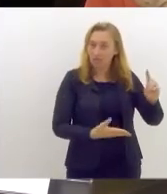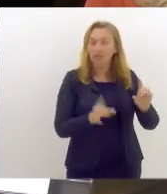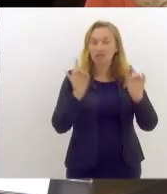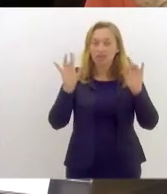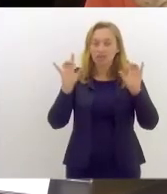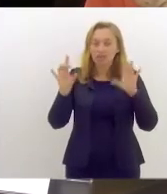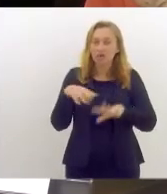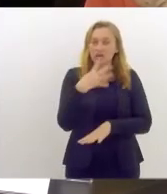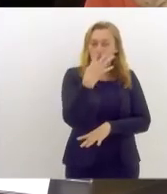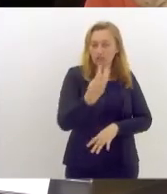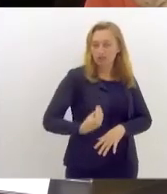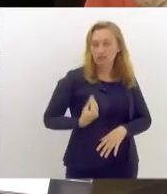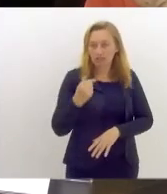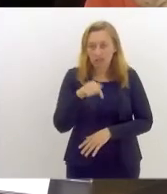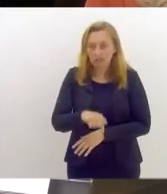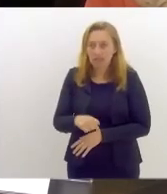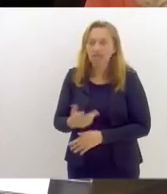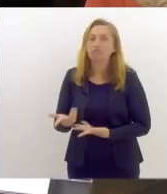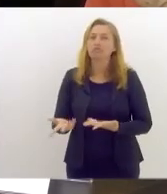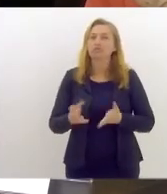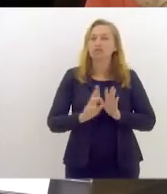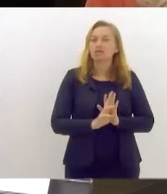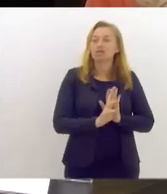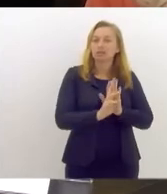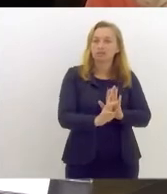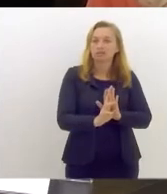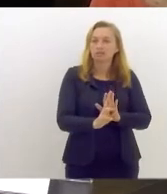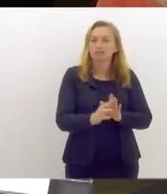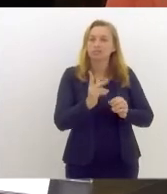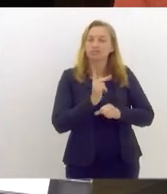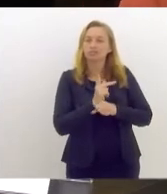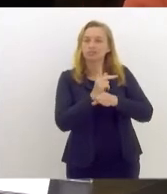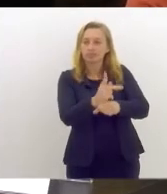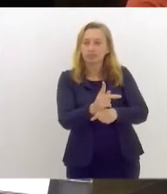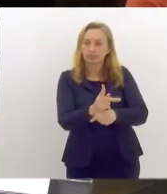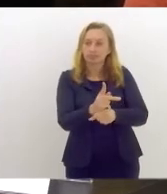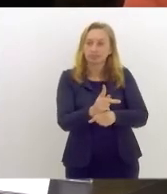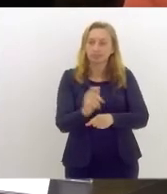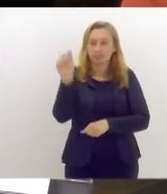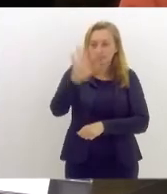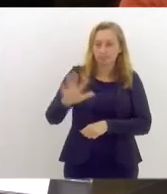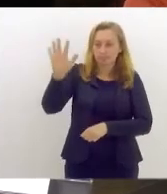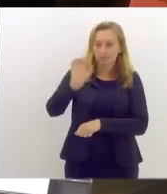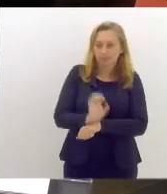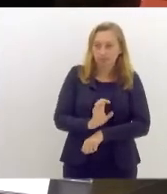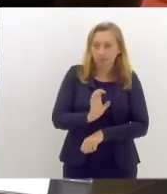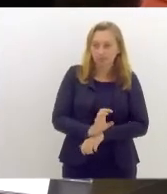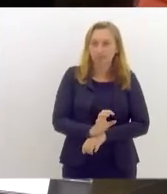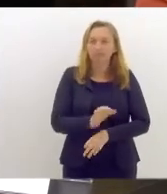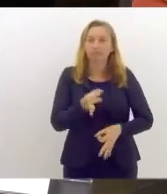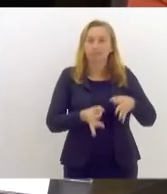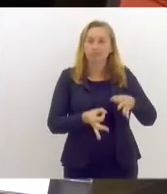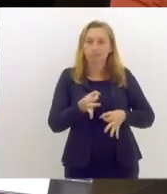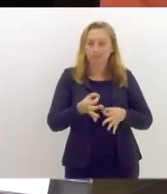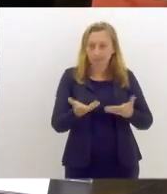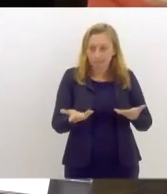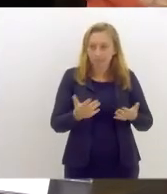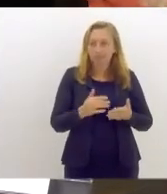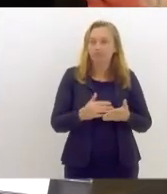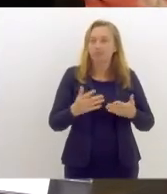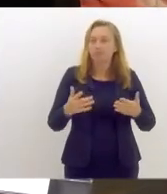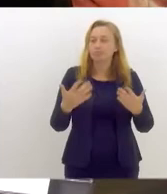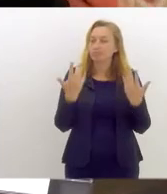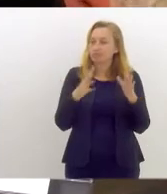eu não posso aqui representando a Procuradoria Geral do Estado e o Poder Executivo como anunciou o presidente deixar de